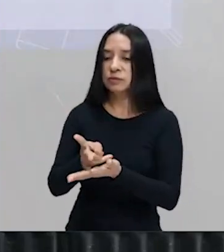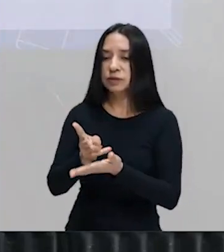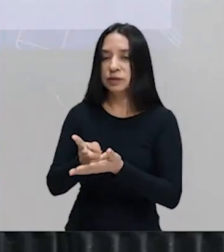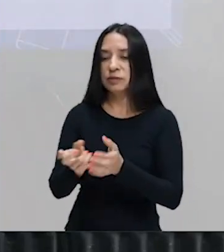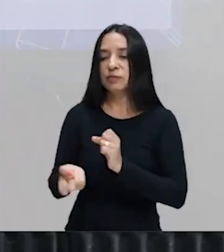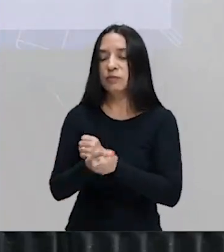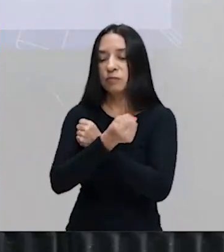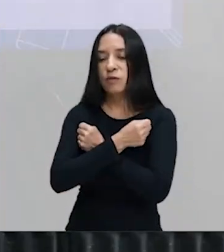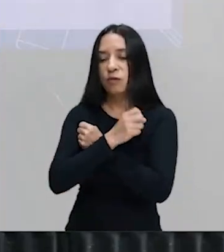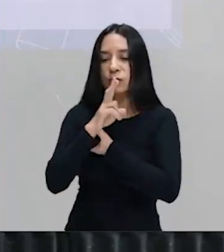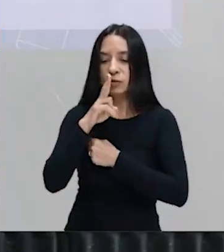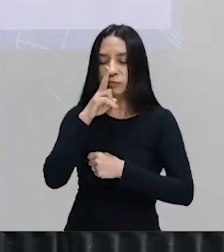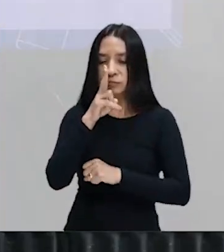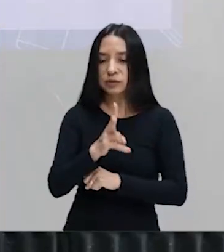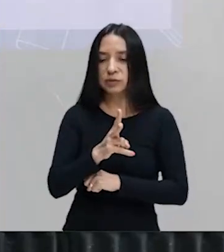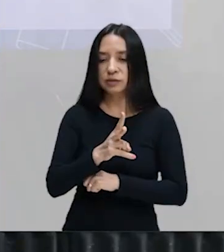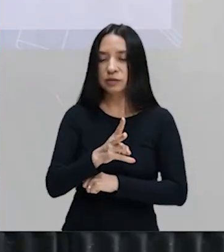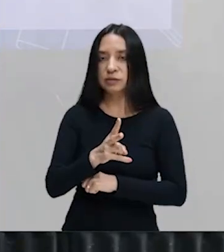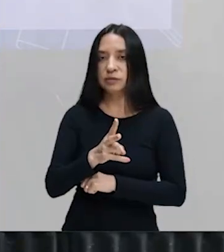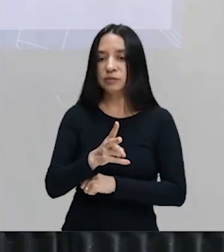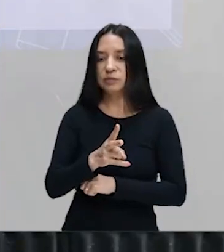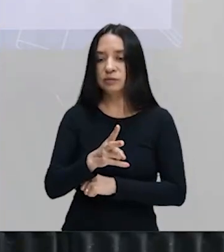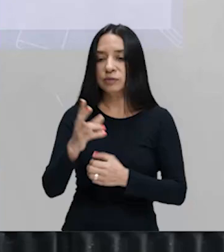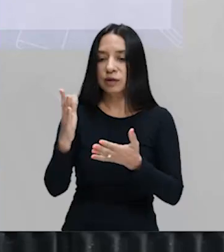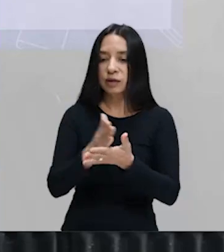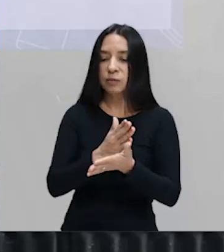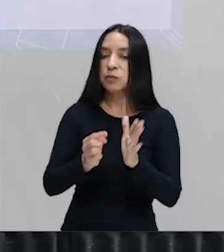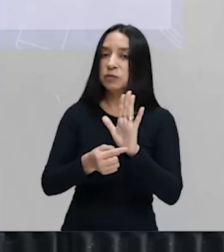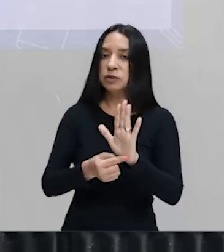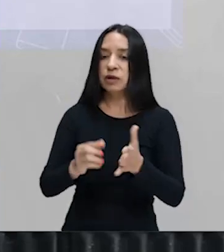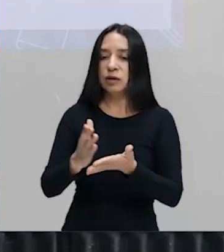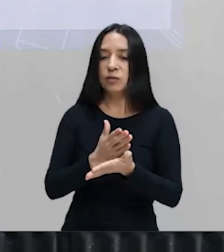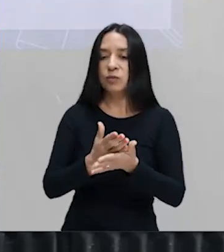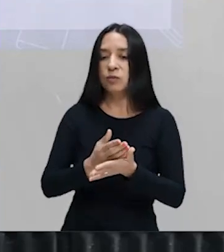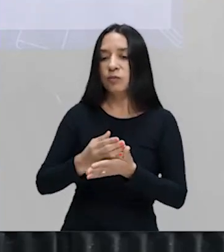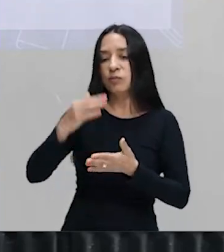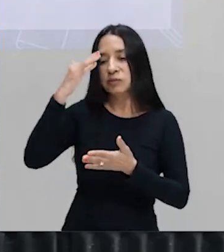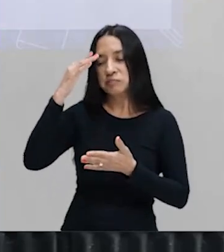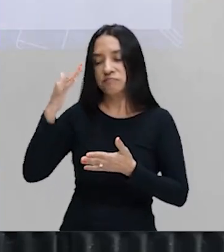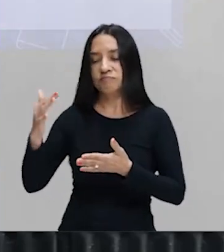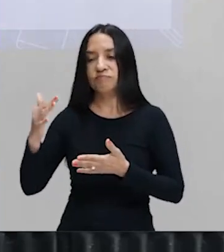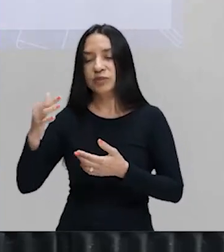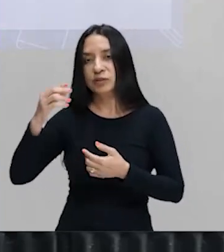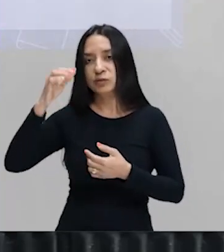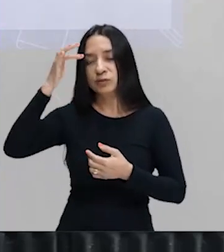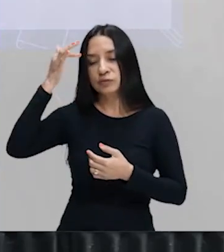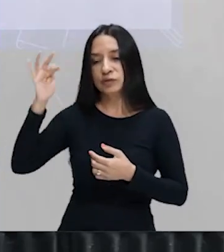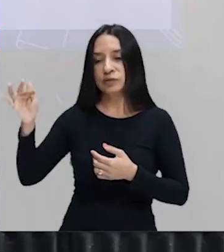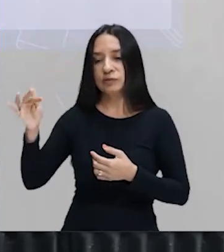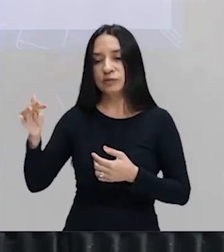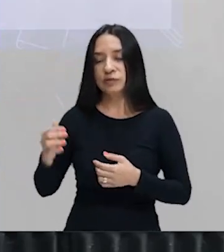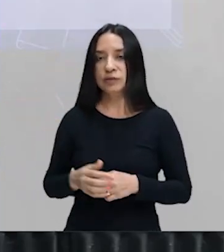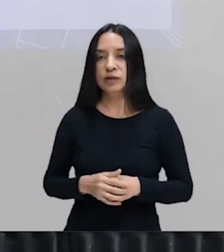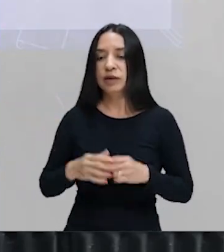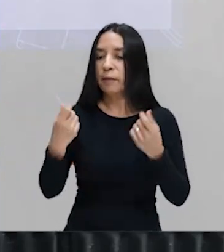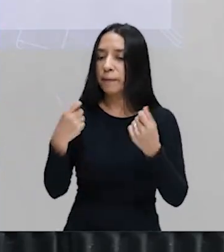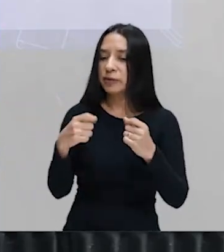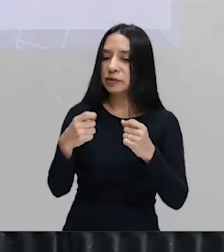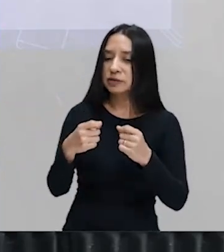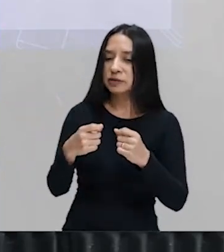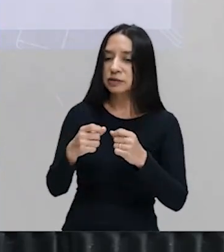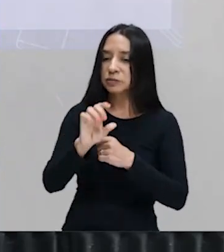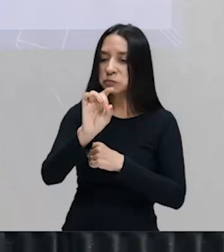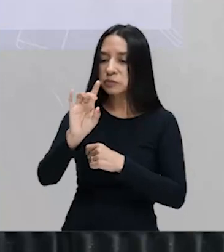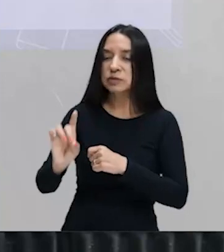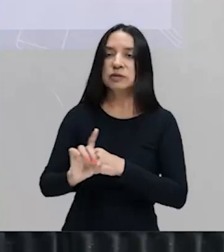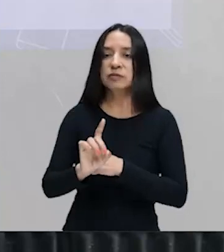aí este forte abraço, trazer para vocês sempre algumas reflexões filosóficas, tá? e trazendo para nós aí a necessidade de estar cada